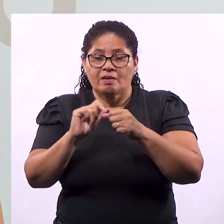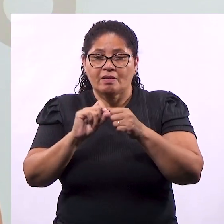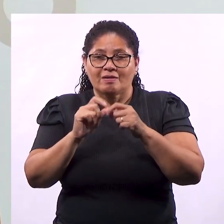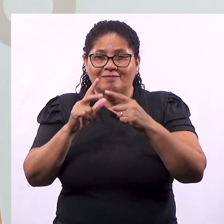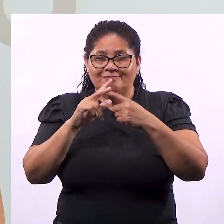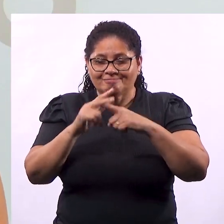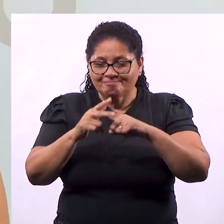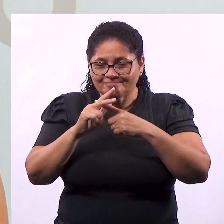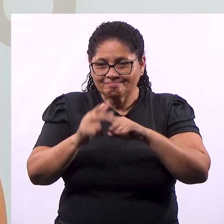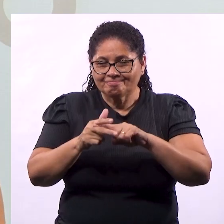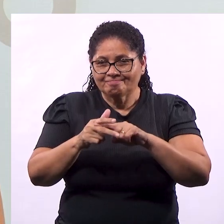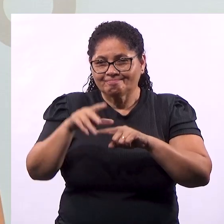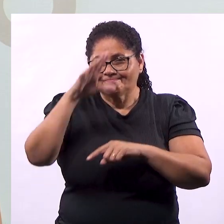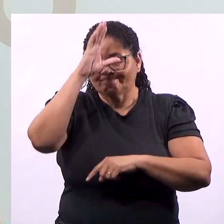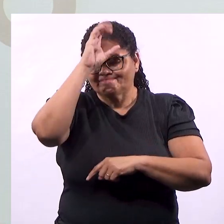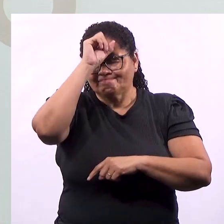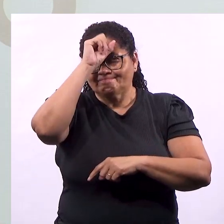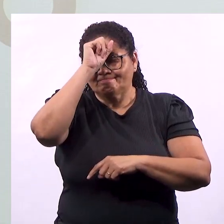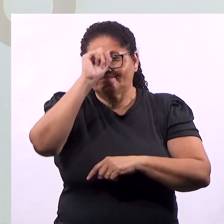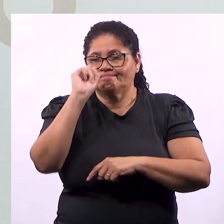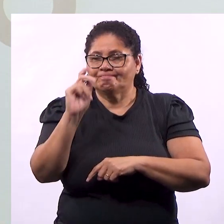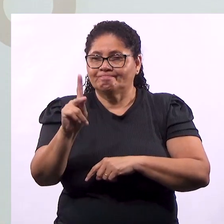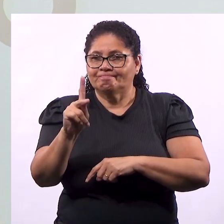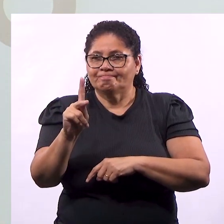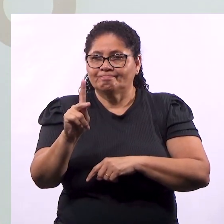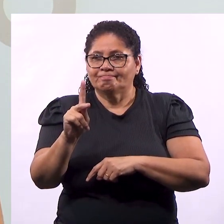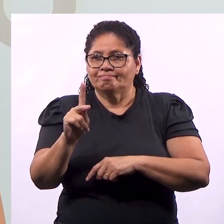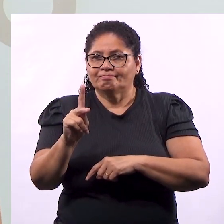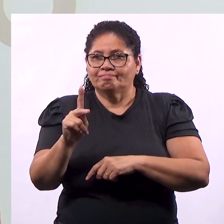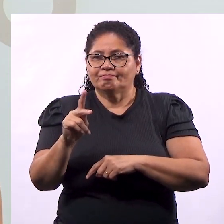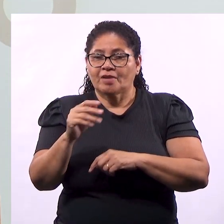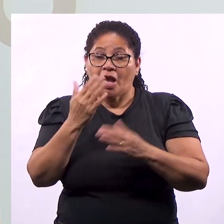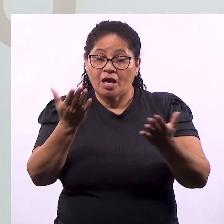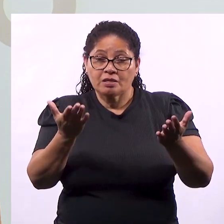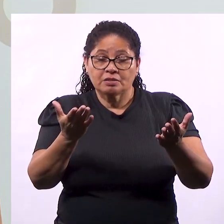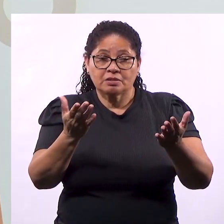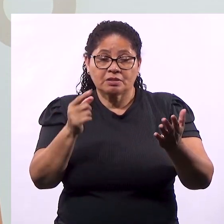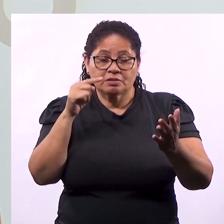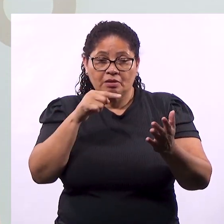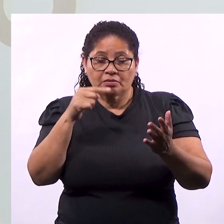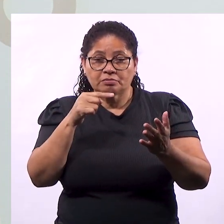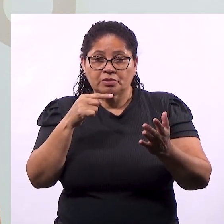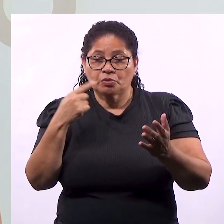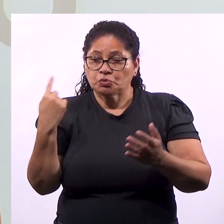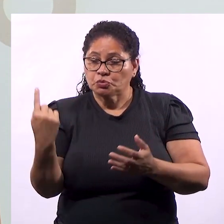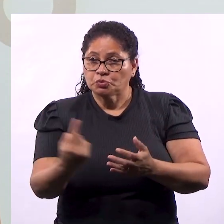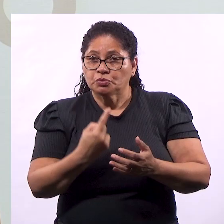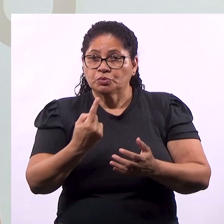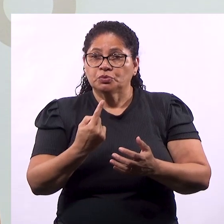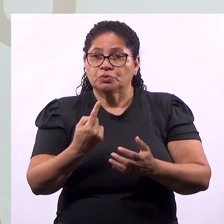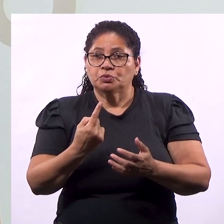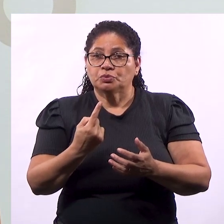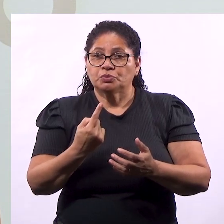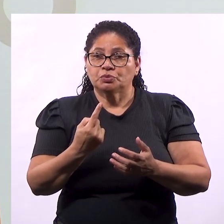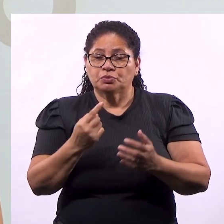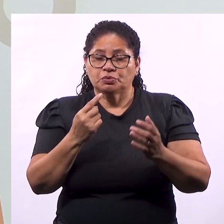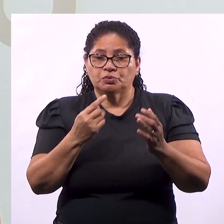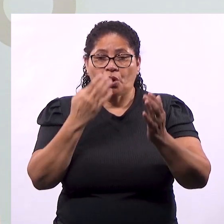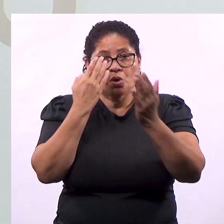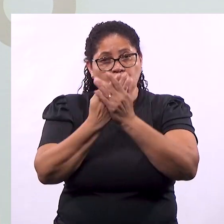essa regulação da aprendizagem Ok Então essas são as considerações aí para nossa